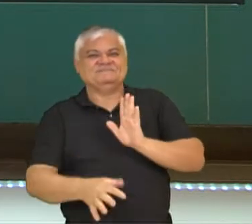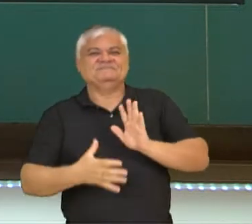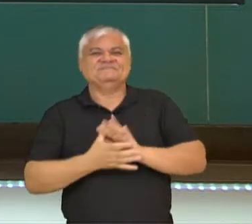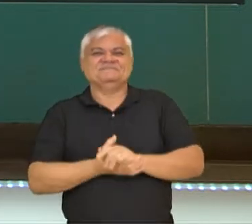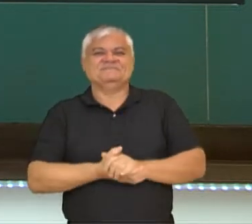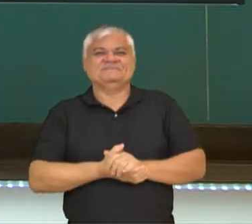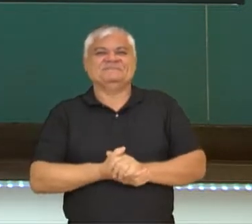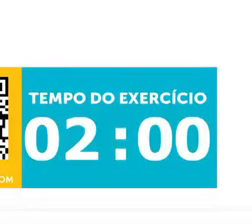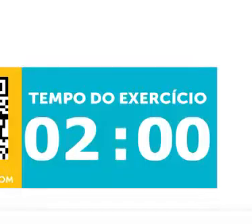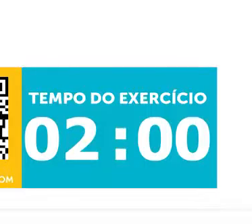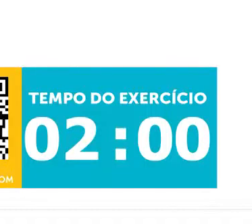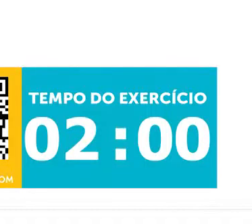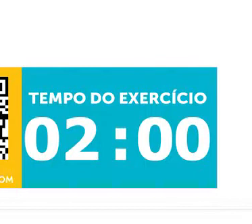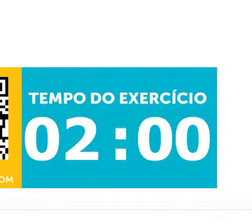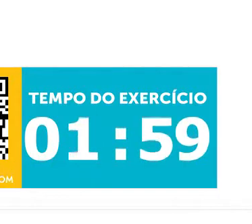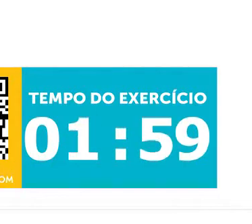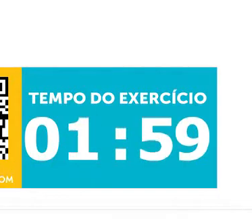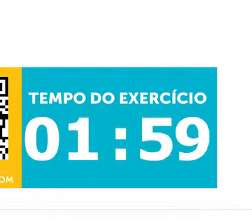você.